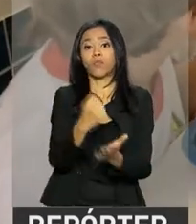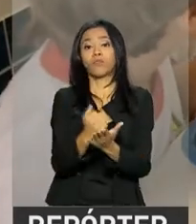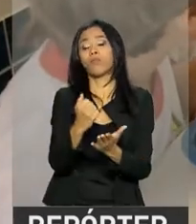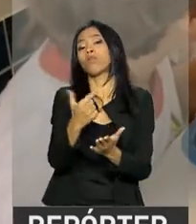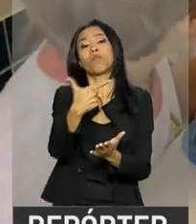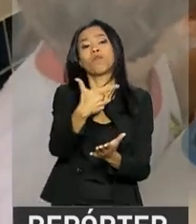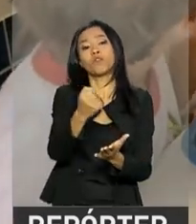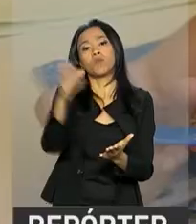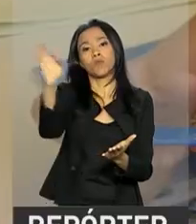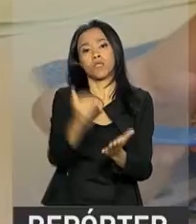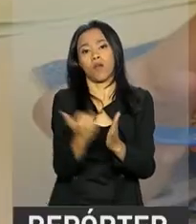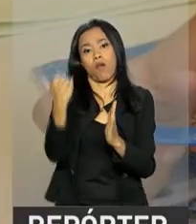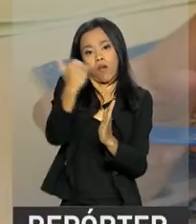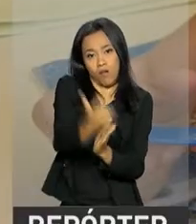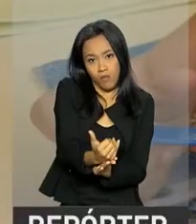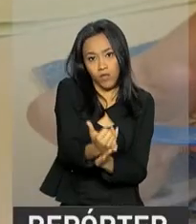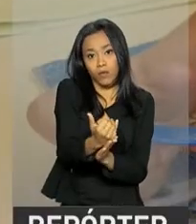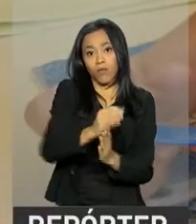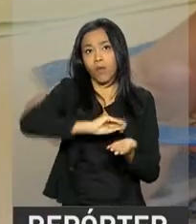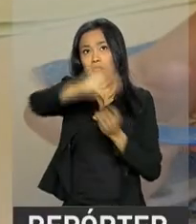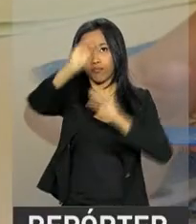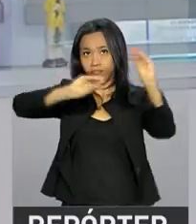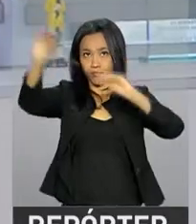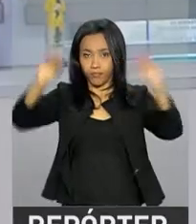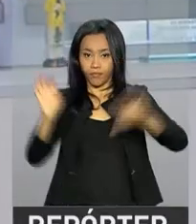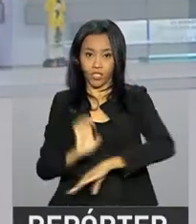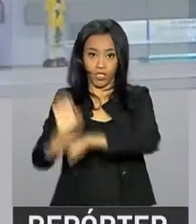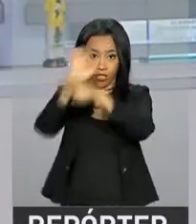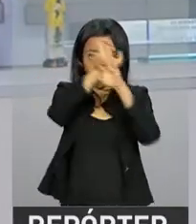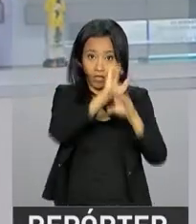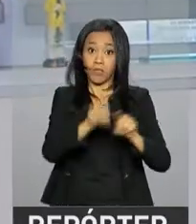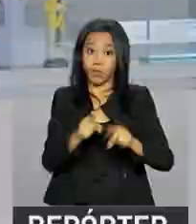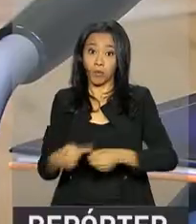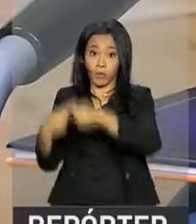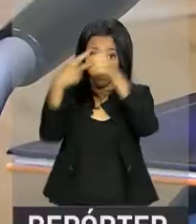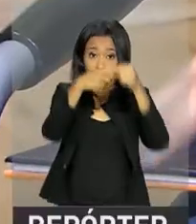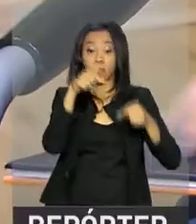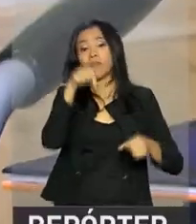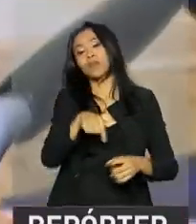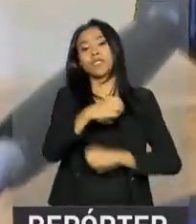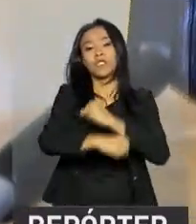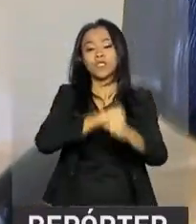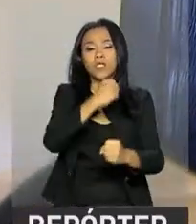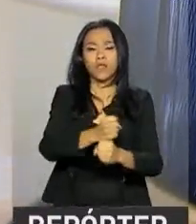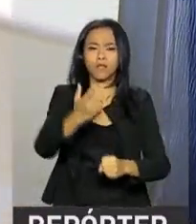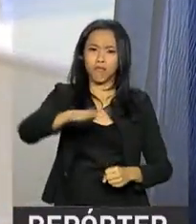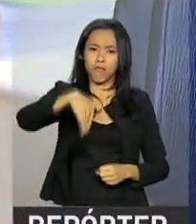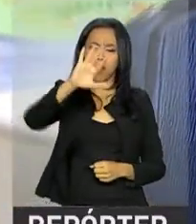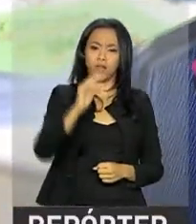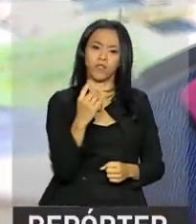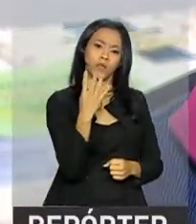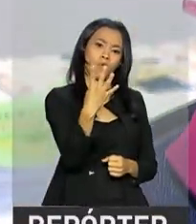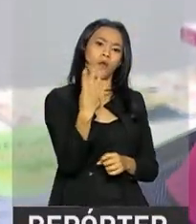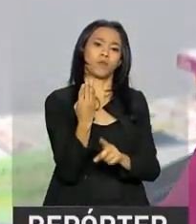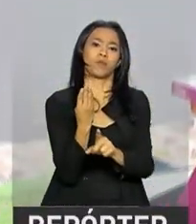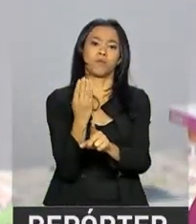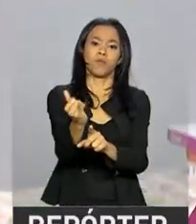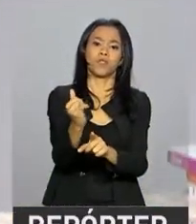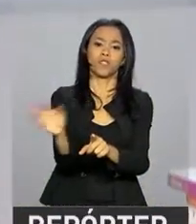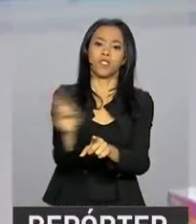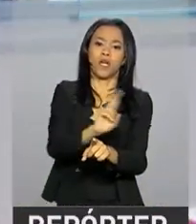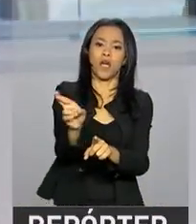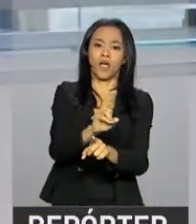feitos pelo programa a estados e municípios. E para este ano, estão previstos mais de 4 bilhões de reais